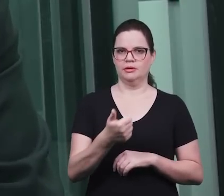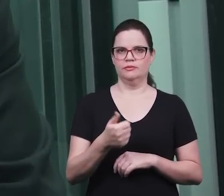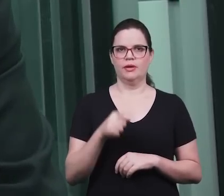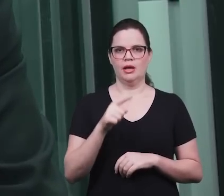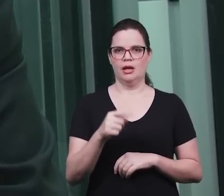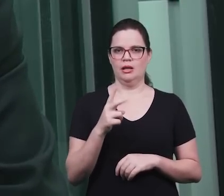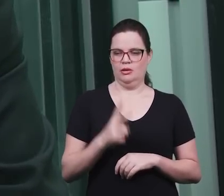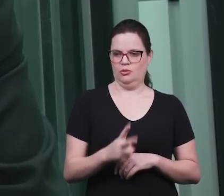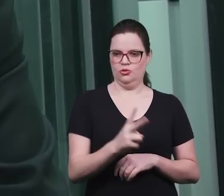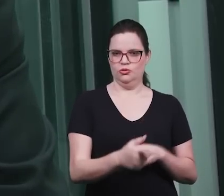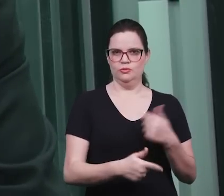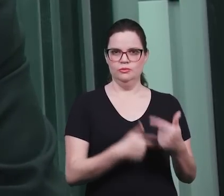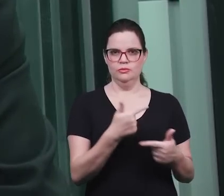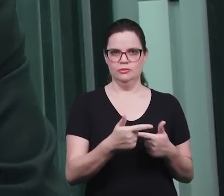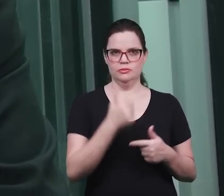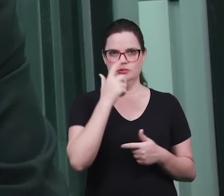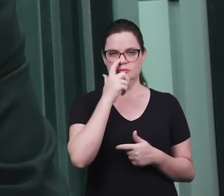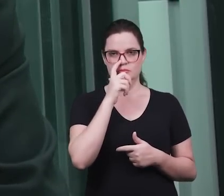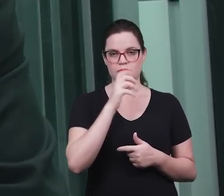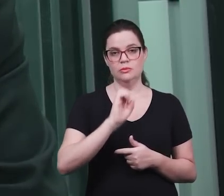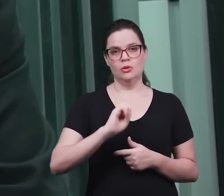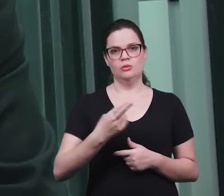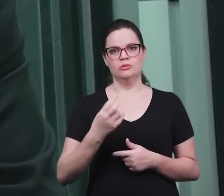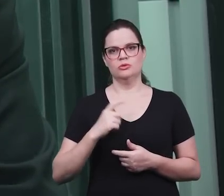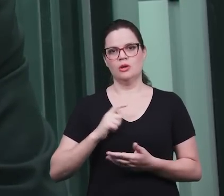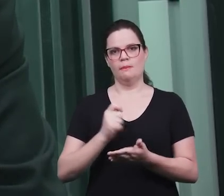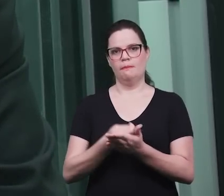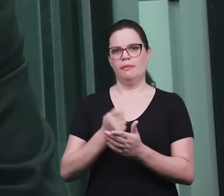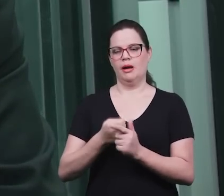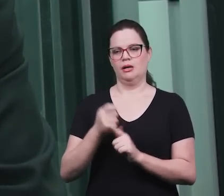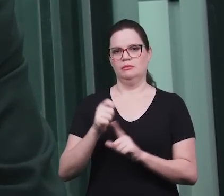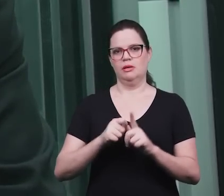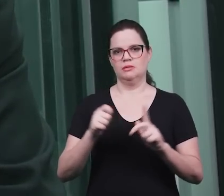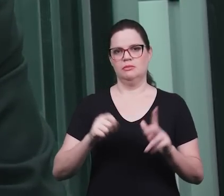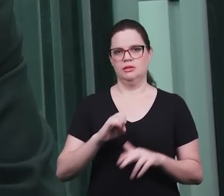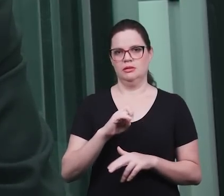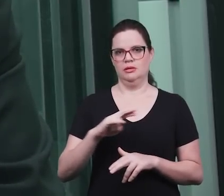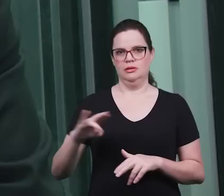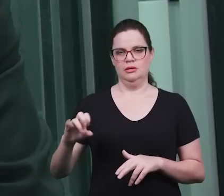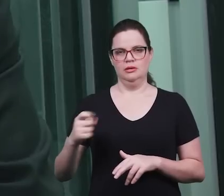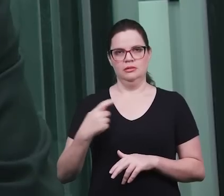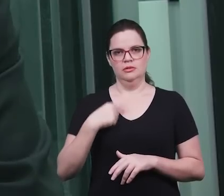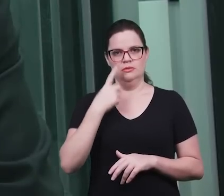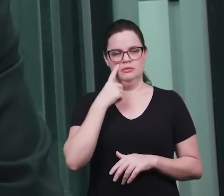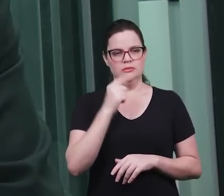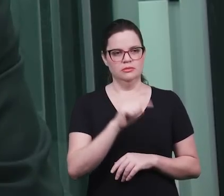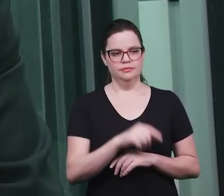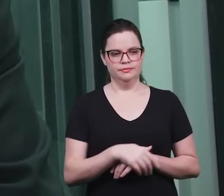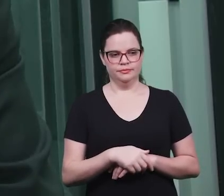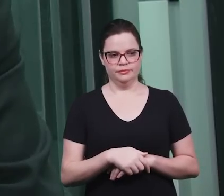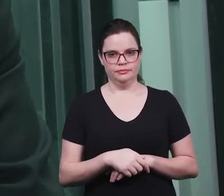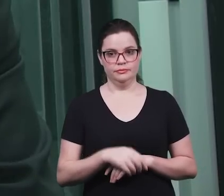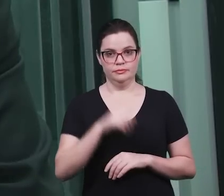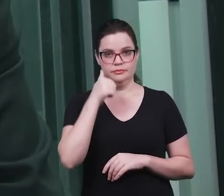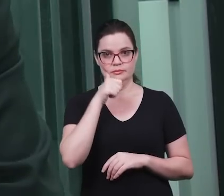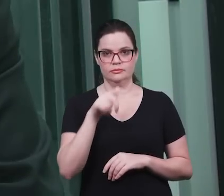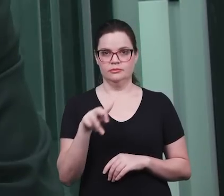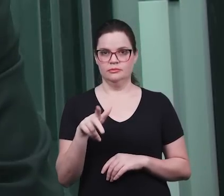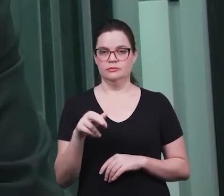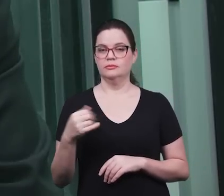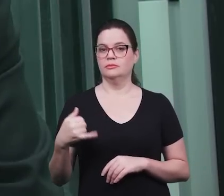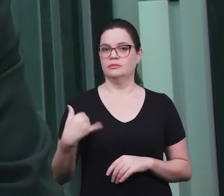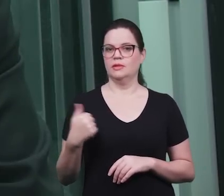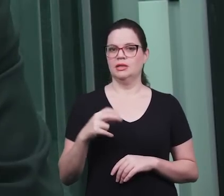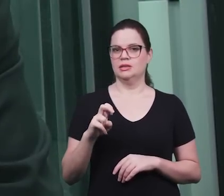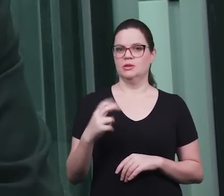segue trabalhando? Ela trabalha ou ela só contribuiu? Fiquei só na dúvida disso. Vou ver aqui. A irmã dela, né, que tem